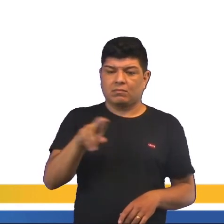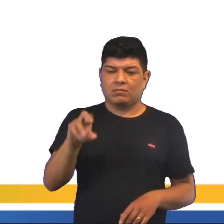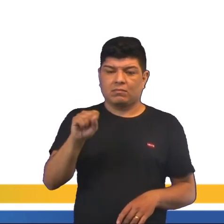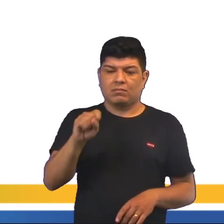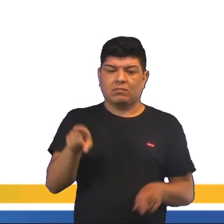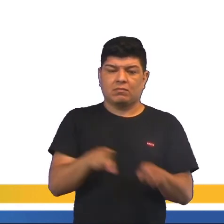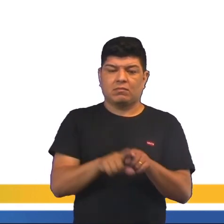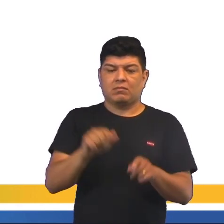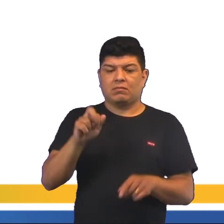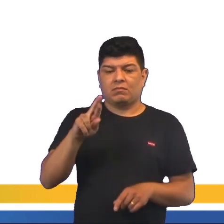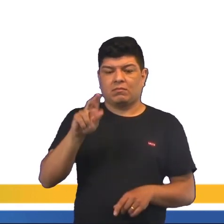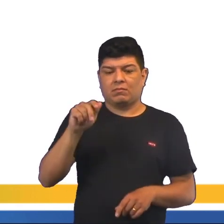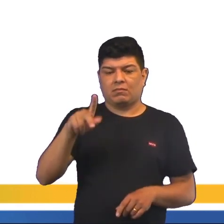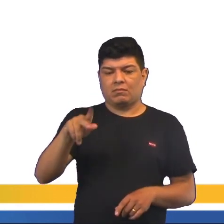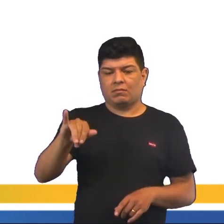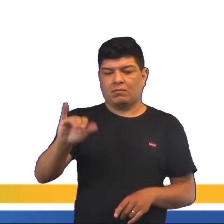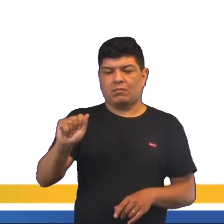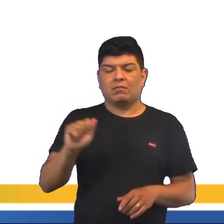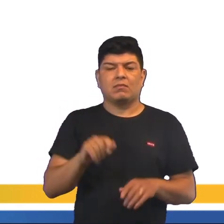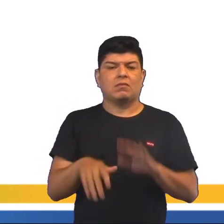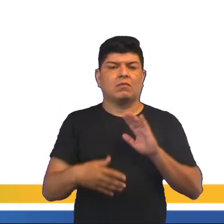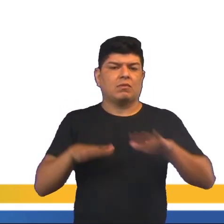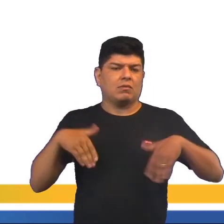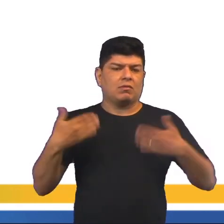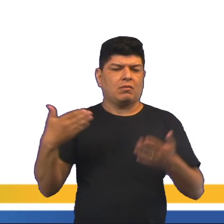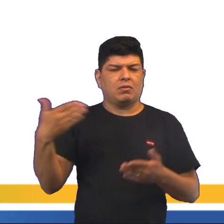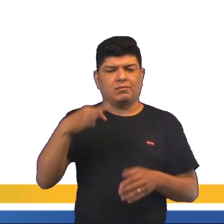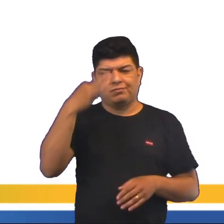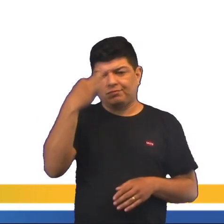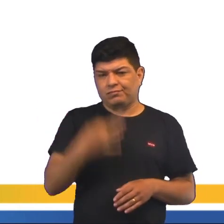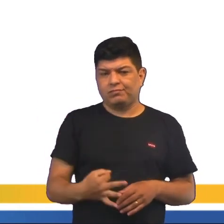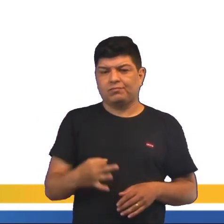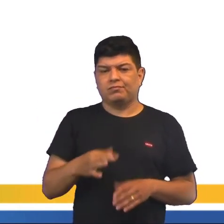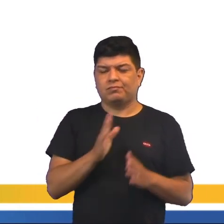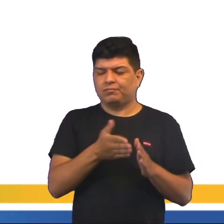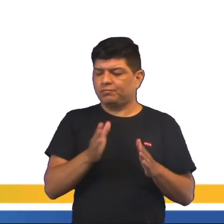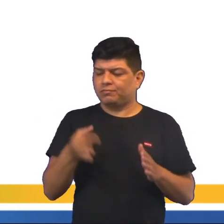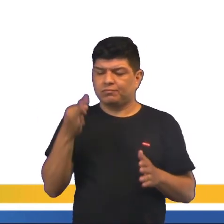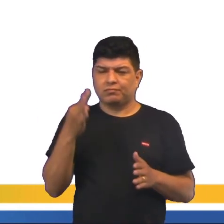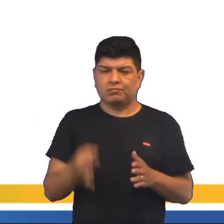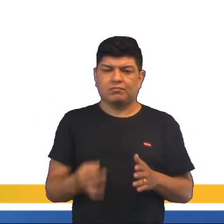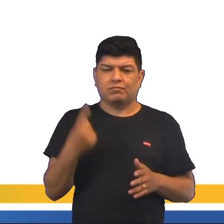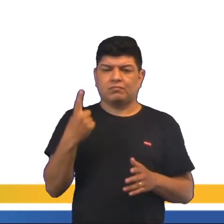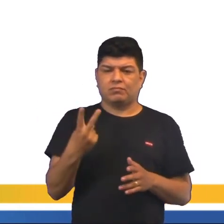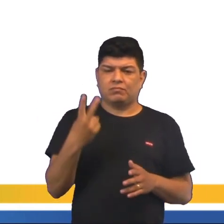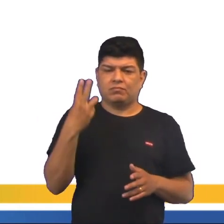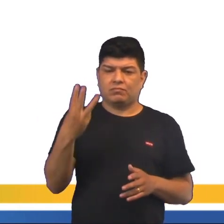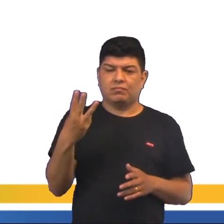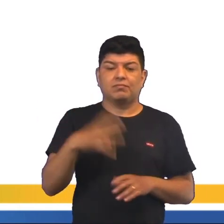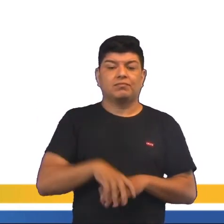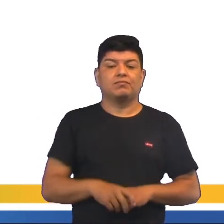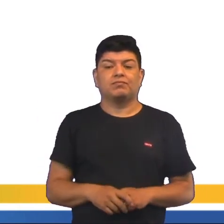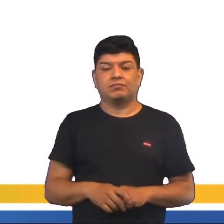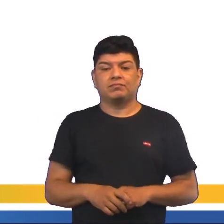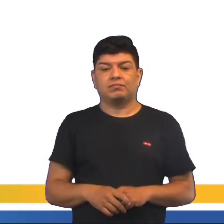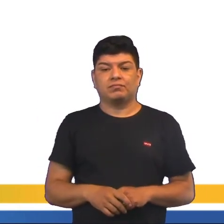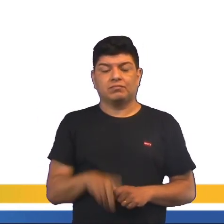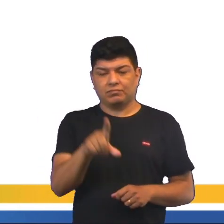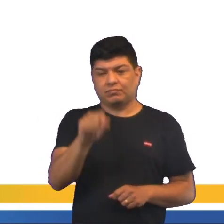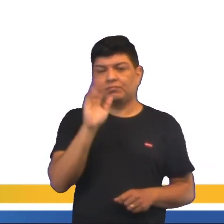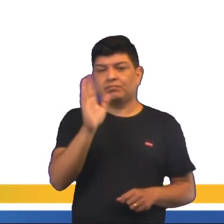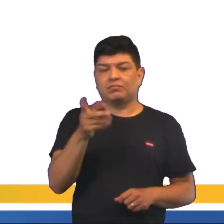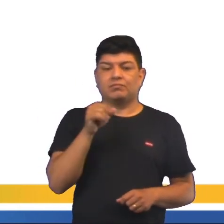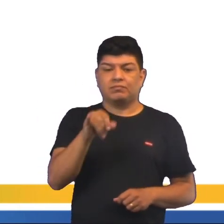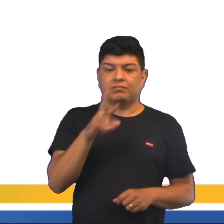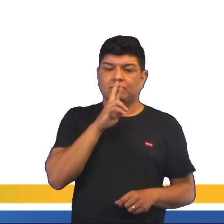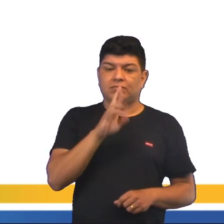morro e araucária. Observe qual é o que faz a sequência lógica na ordem, que é o número 1, 2 e 3. Fez a sua escolha?